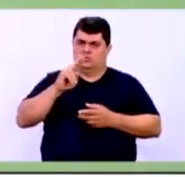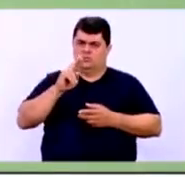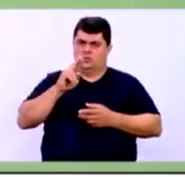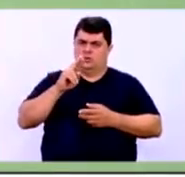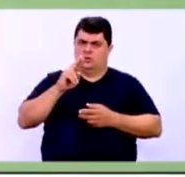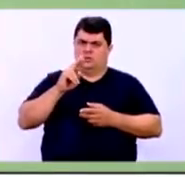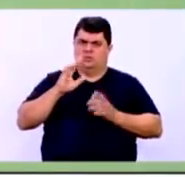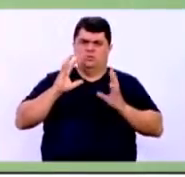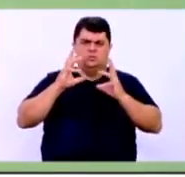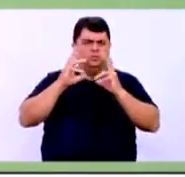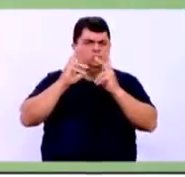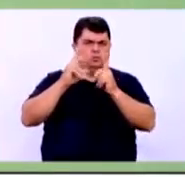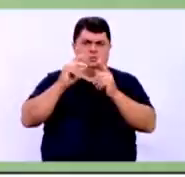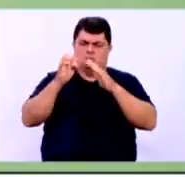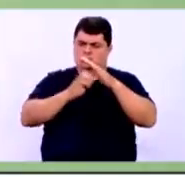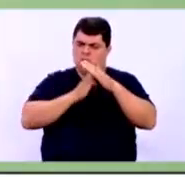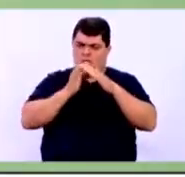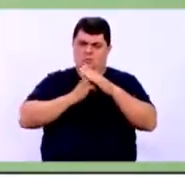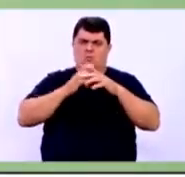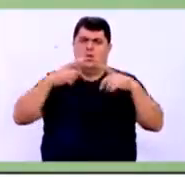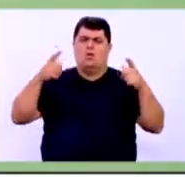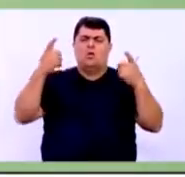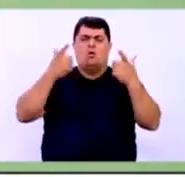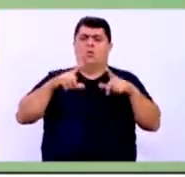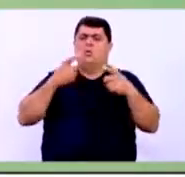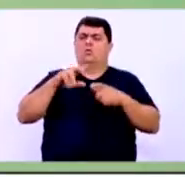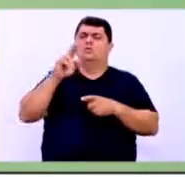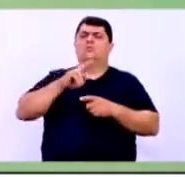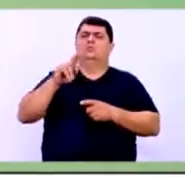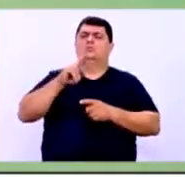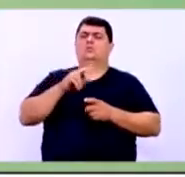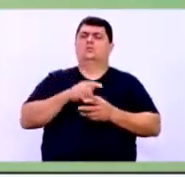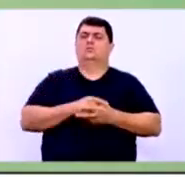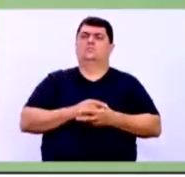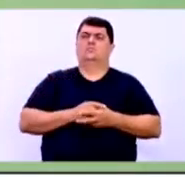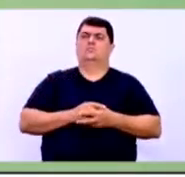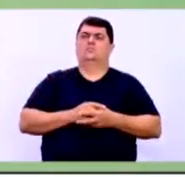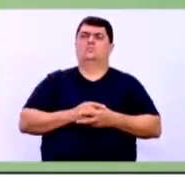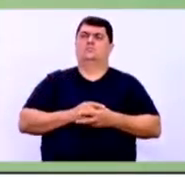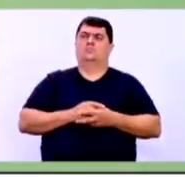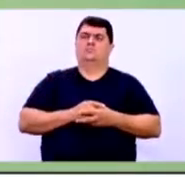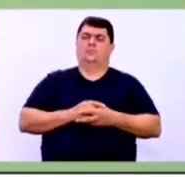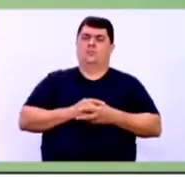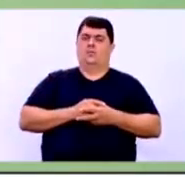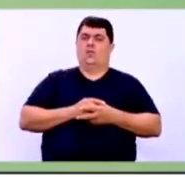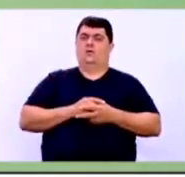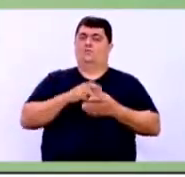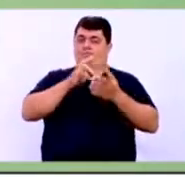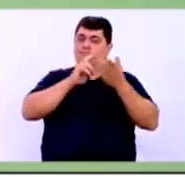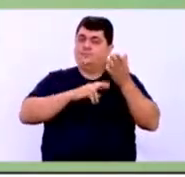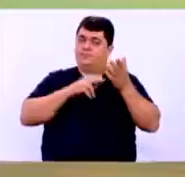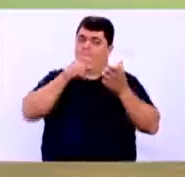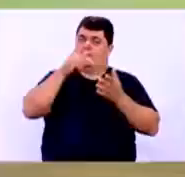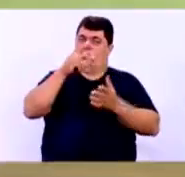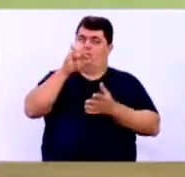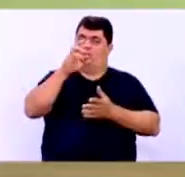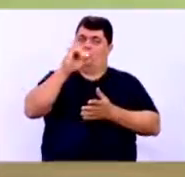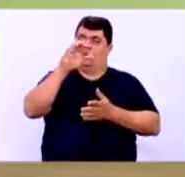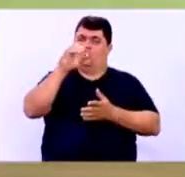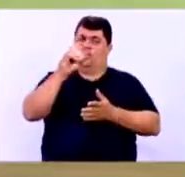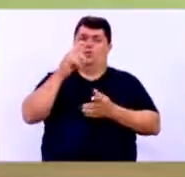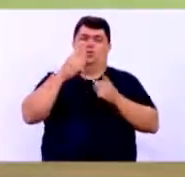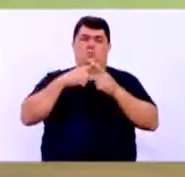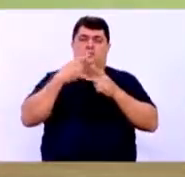grandes organizações. Onde é utilizado esse inventário periódico? O inventário periódico, ele, por ser